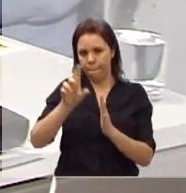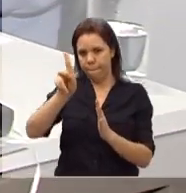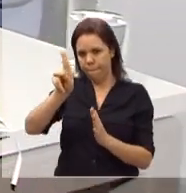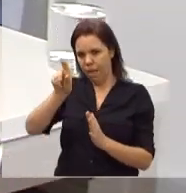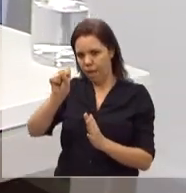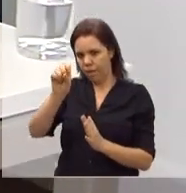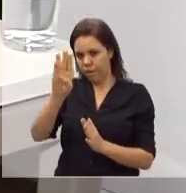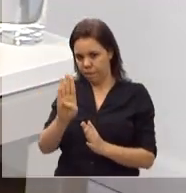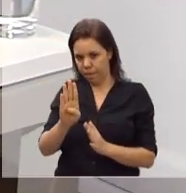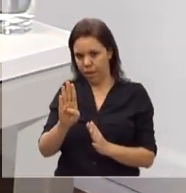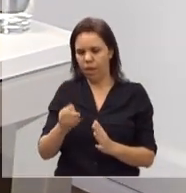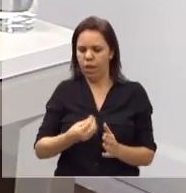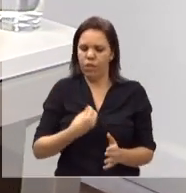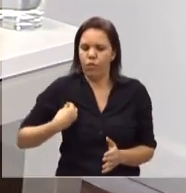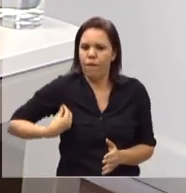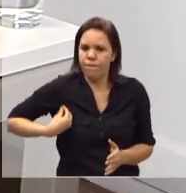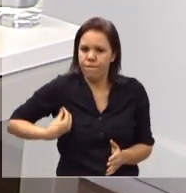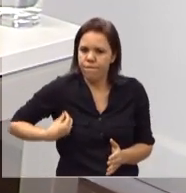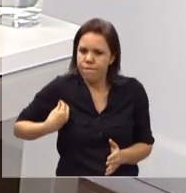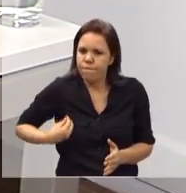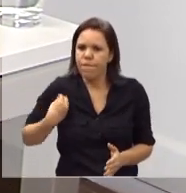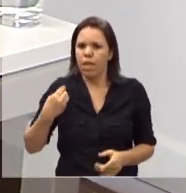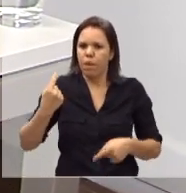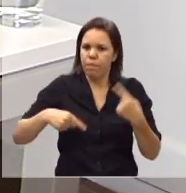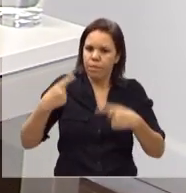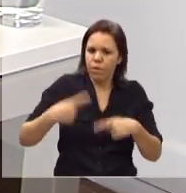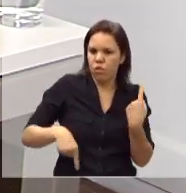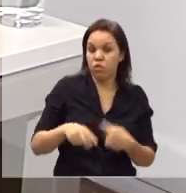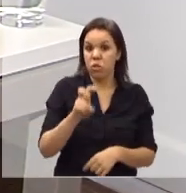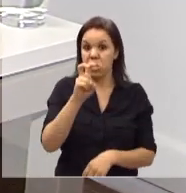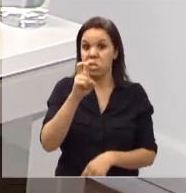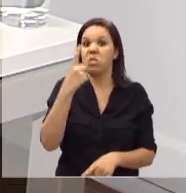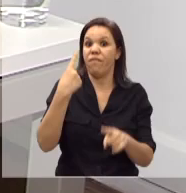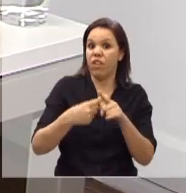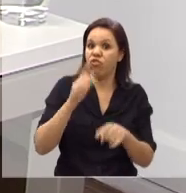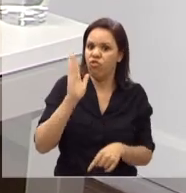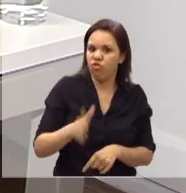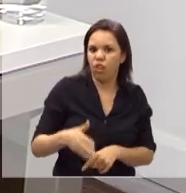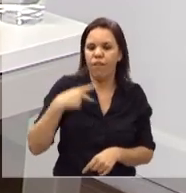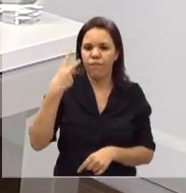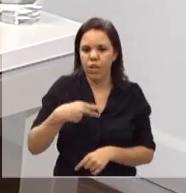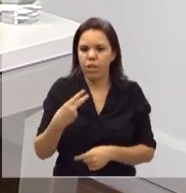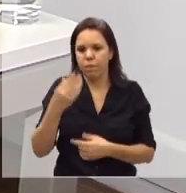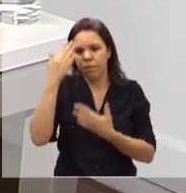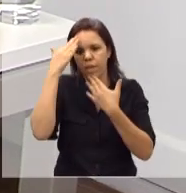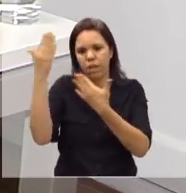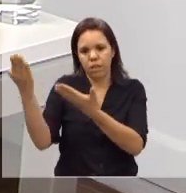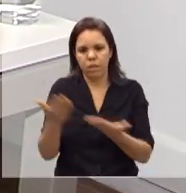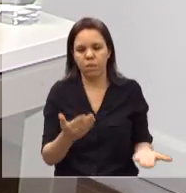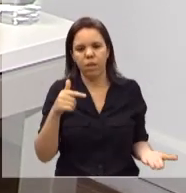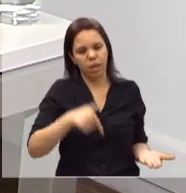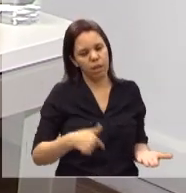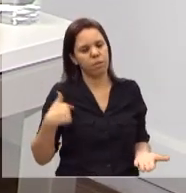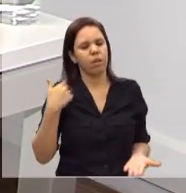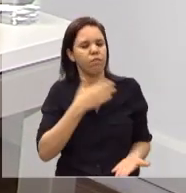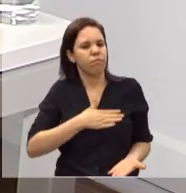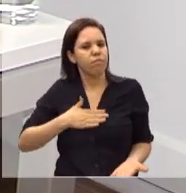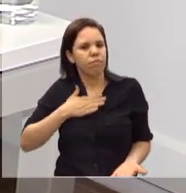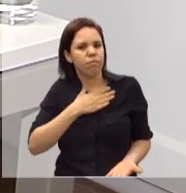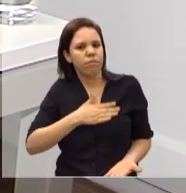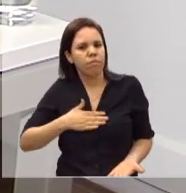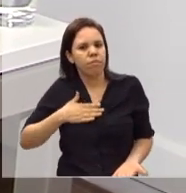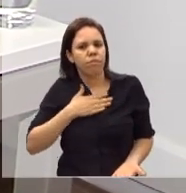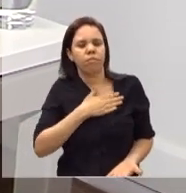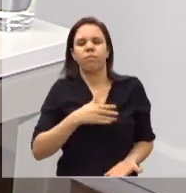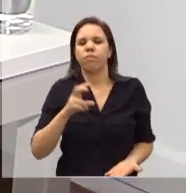vida política, já que está no 5º mandato. Vereador, obrigada, viu, por receber a gente aqui. Verdade, Viviane, para nós é uma honra. Esse